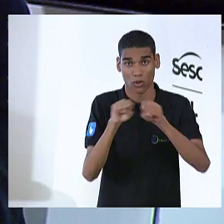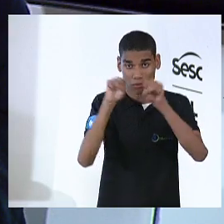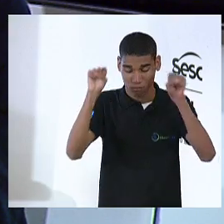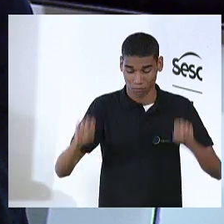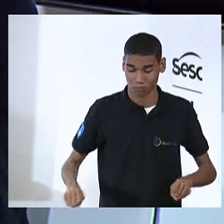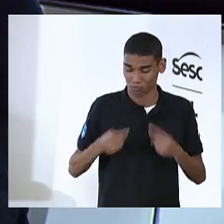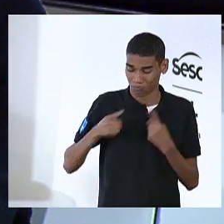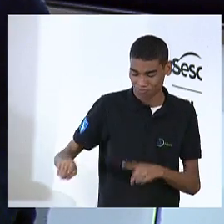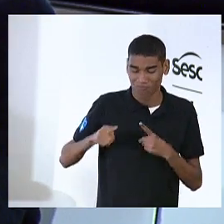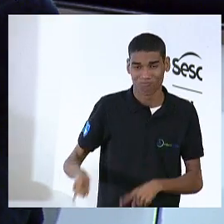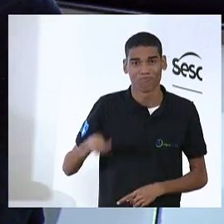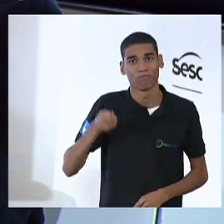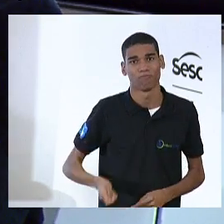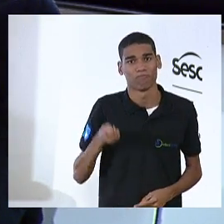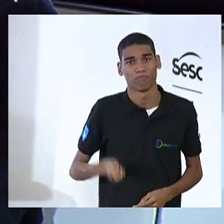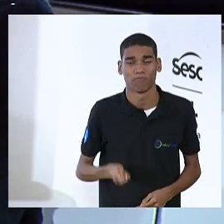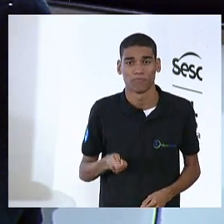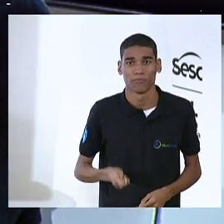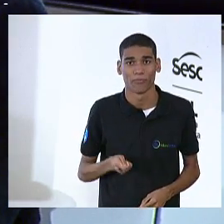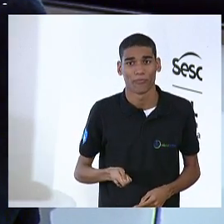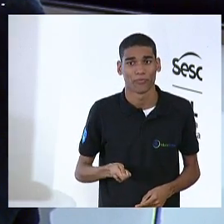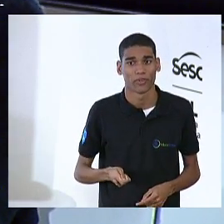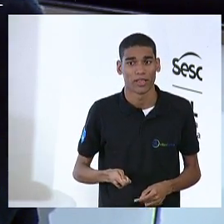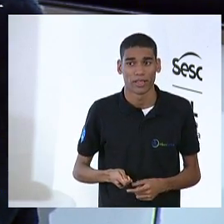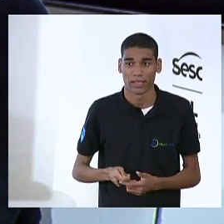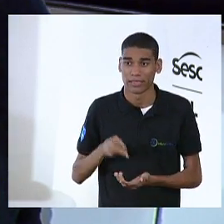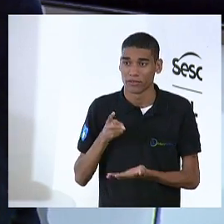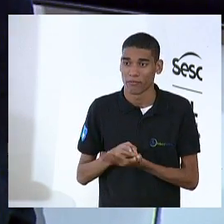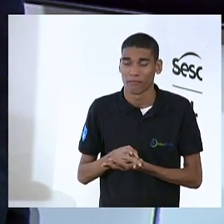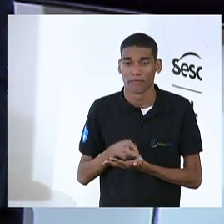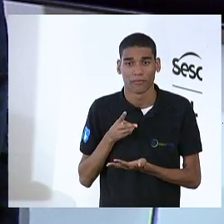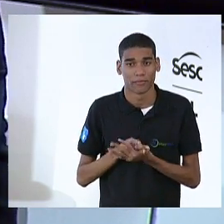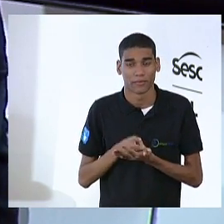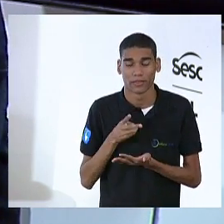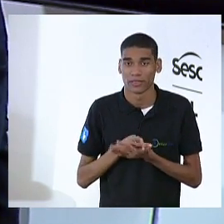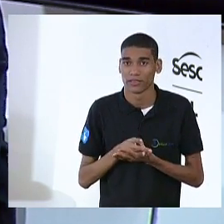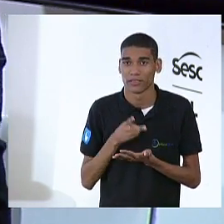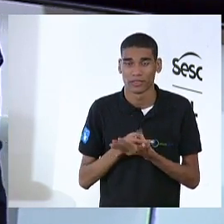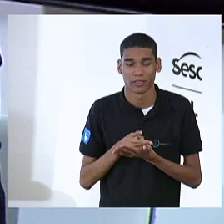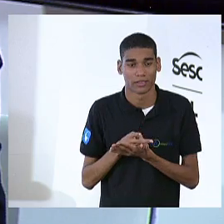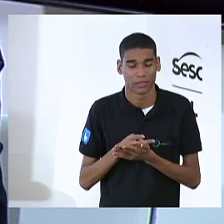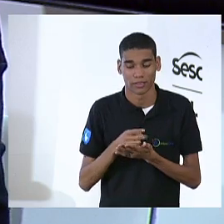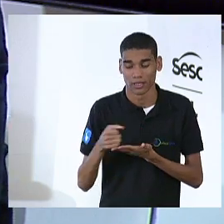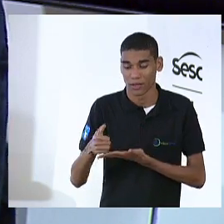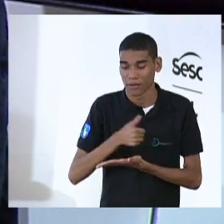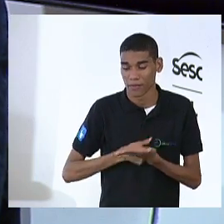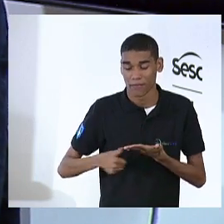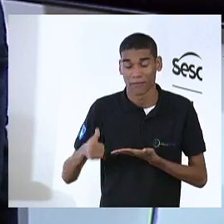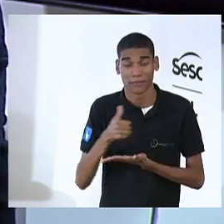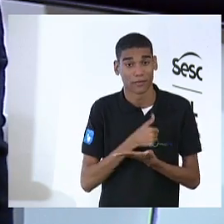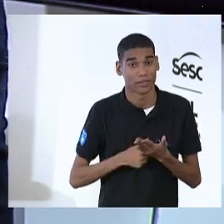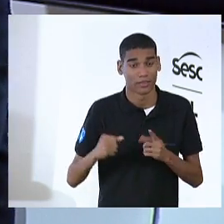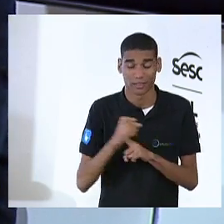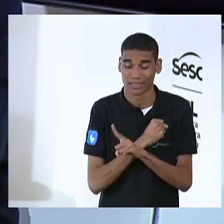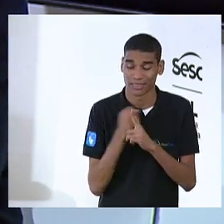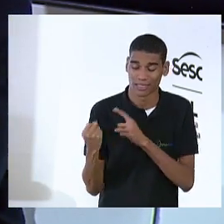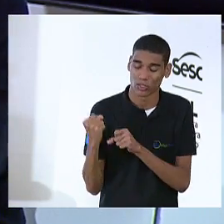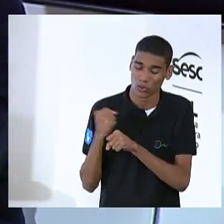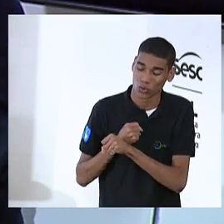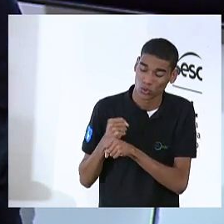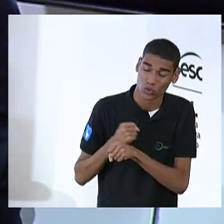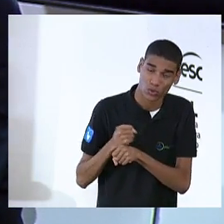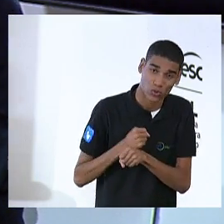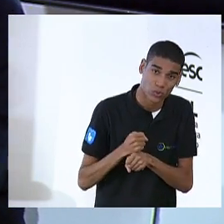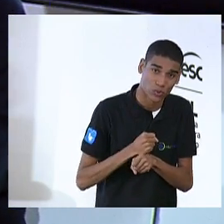repressão que se manteve na base da sociedade e algumas instituições durante décadas e